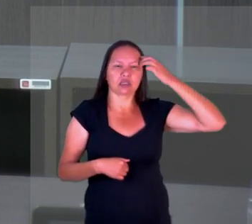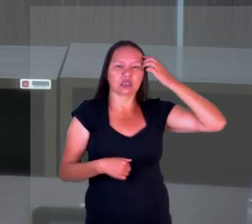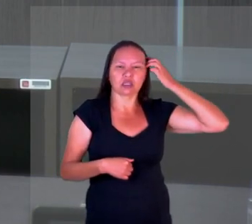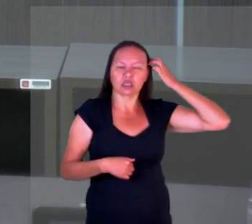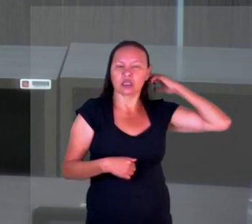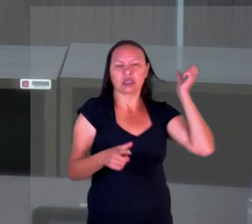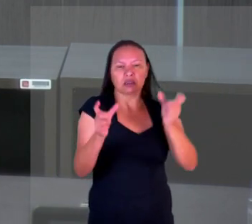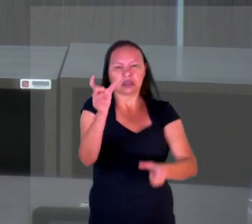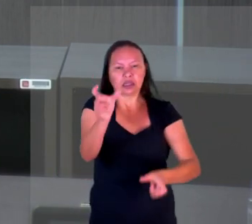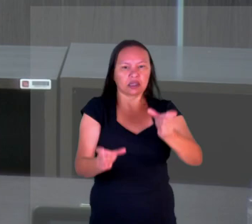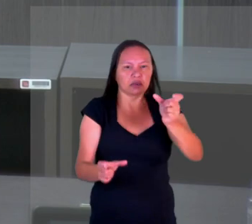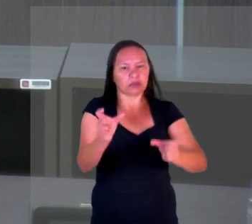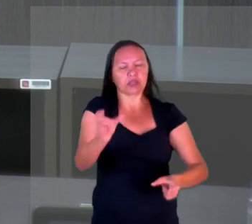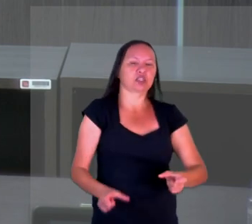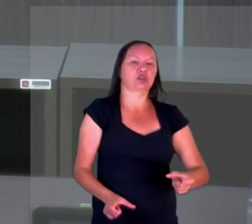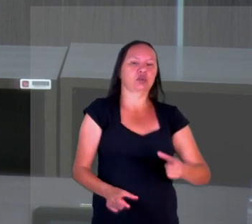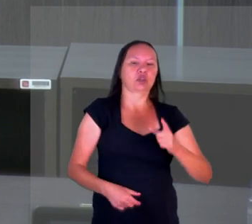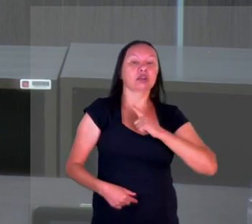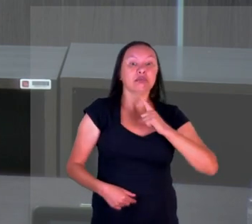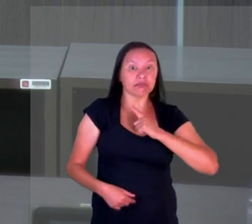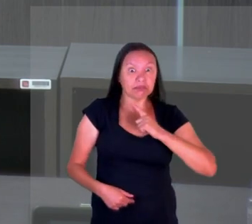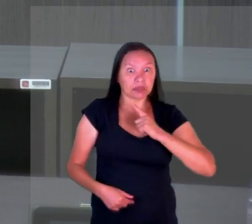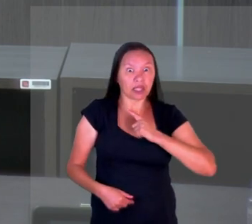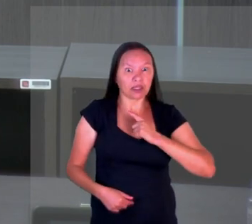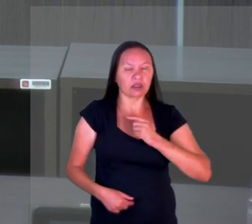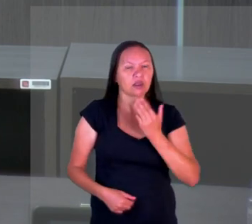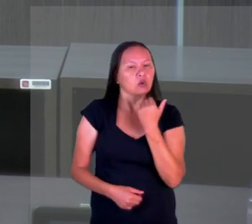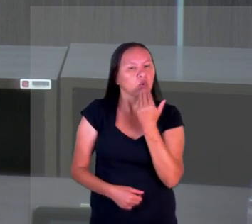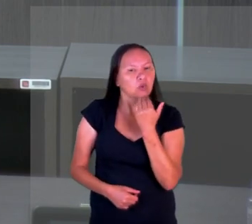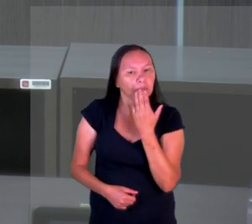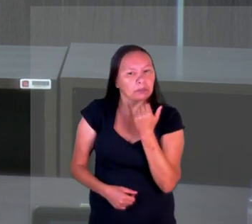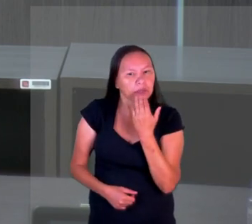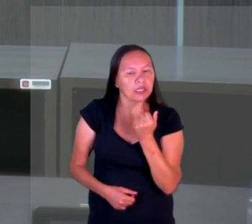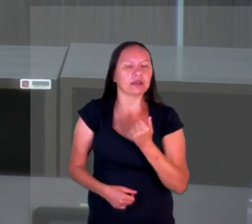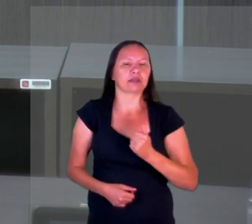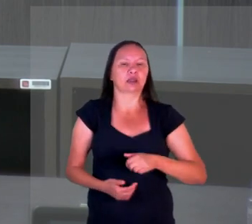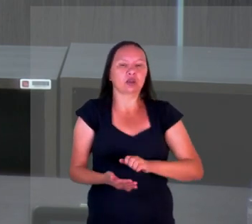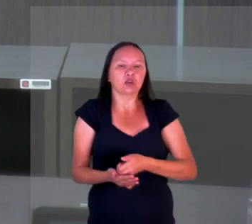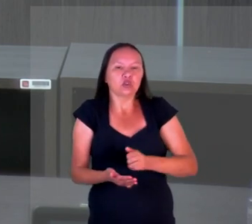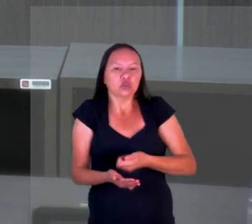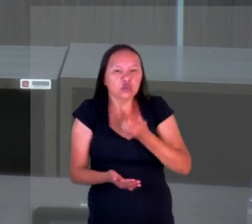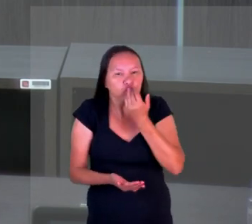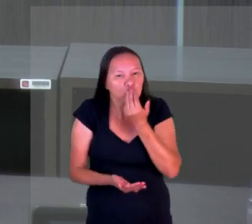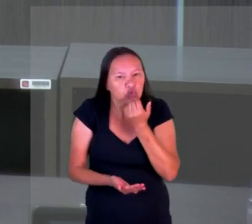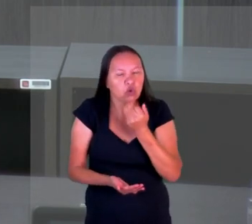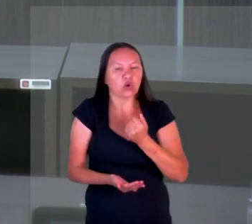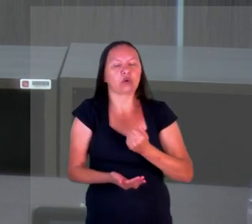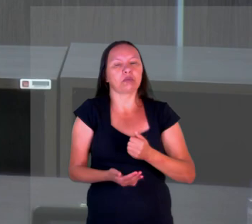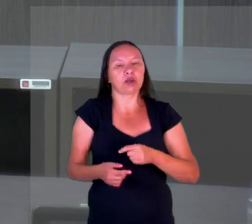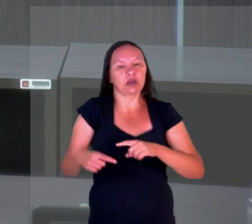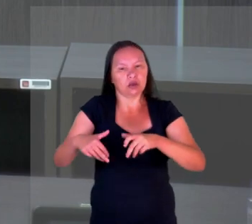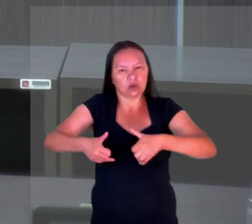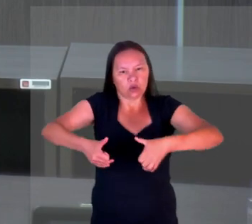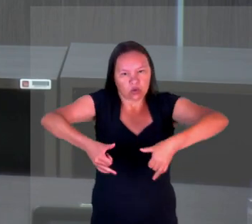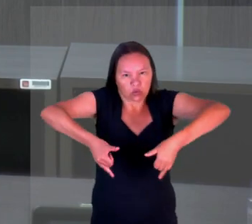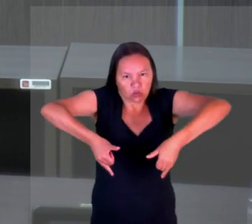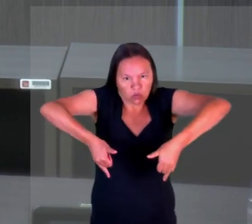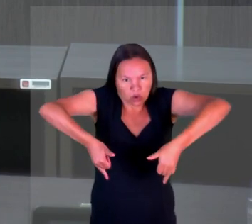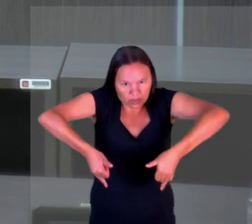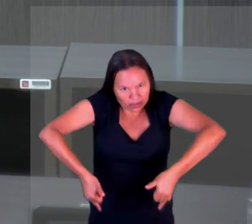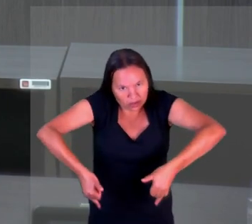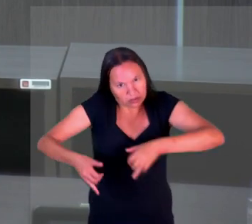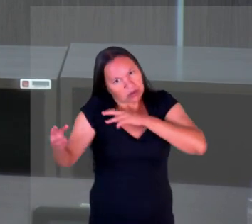a um livro e aá uma cama para poder repousar então é o mínimo da cond